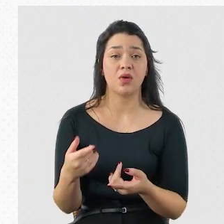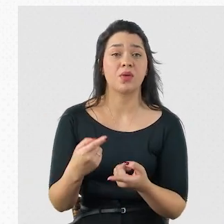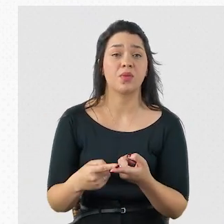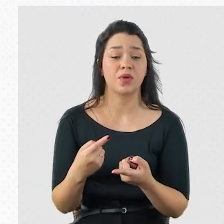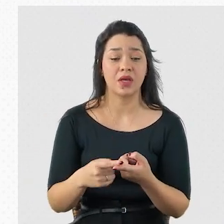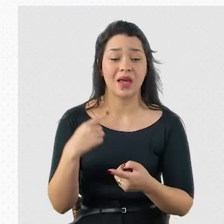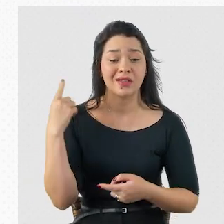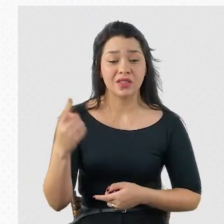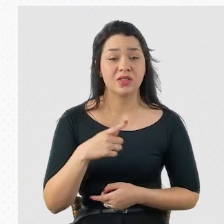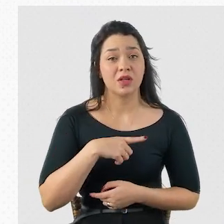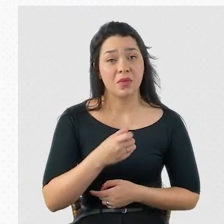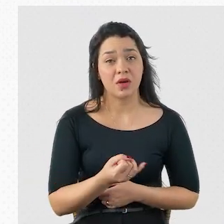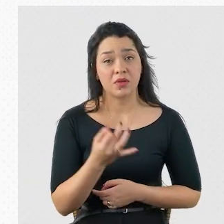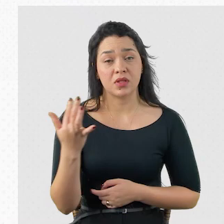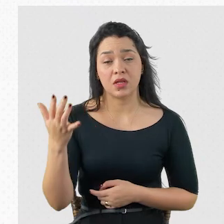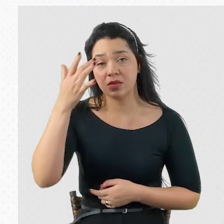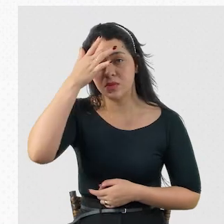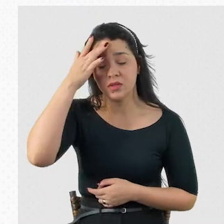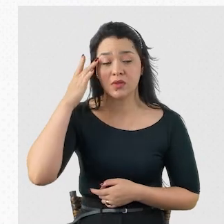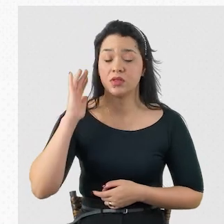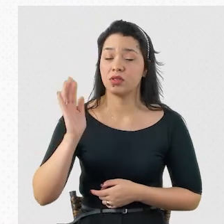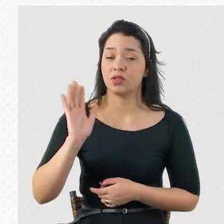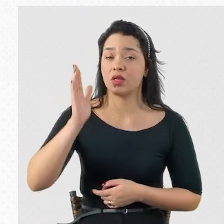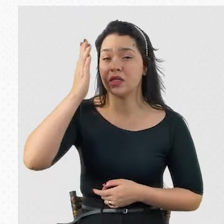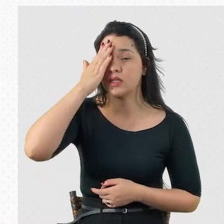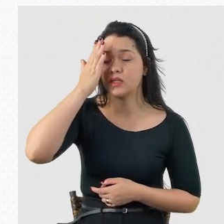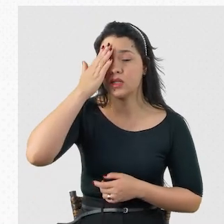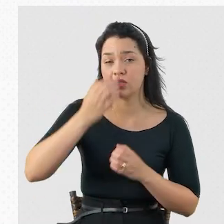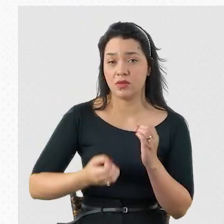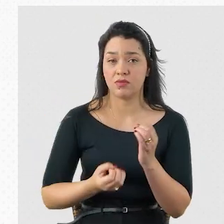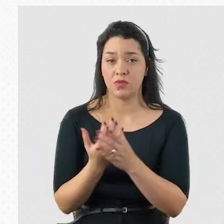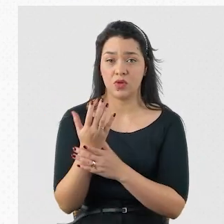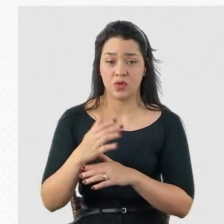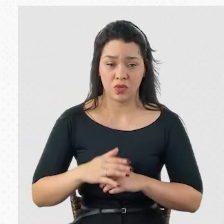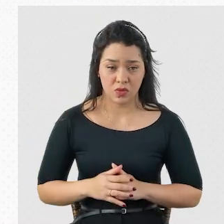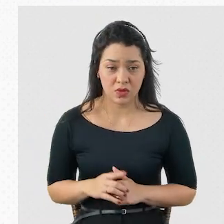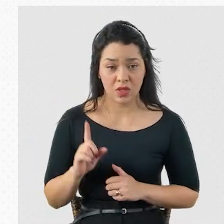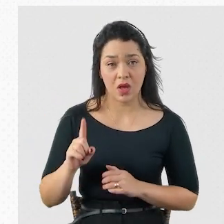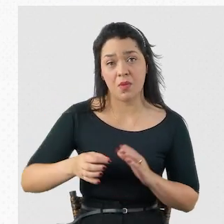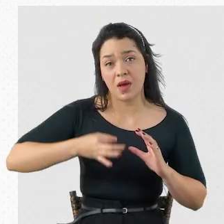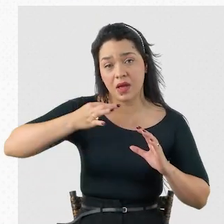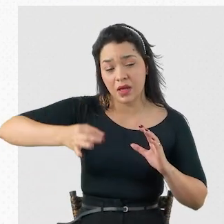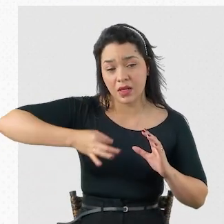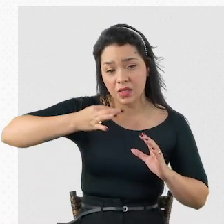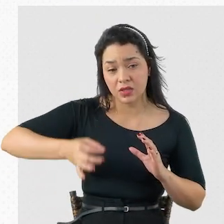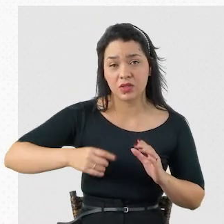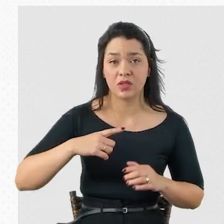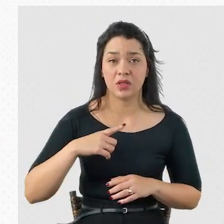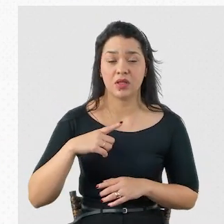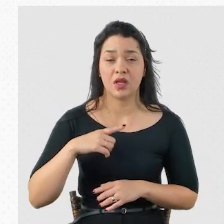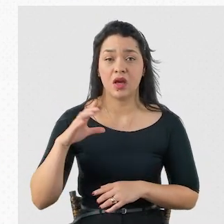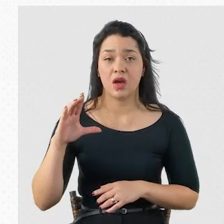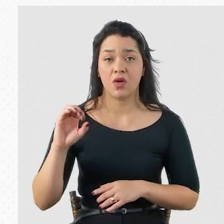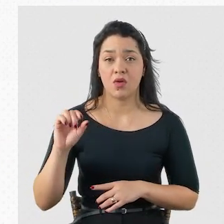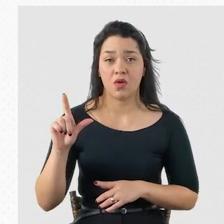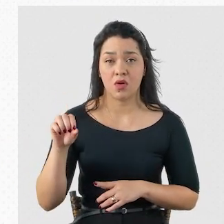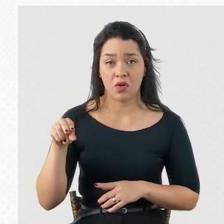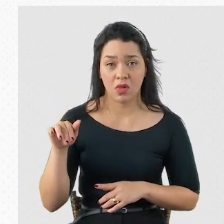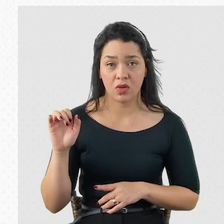Porque a gente tem uma quantidade de pessoas que já entende e produz em função disso. É uma crítica direta ao legado colonial